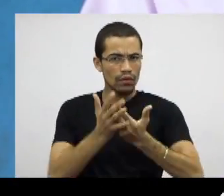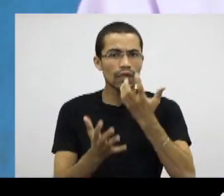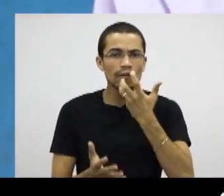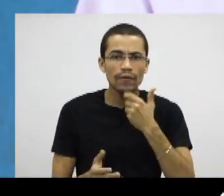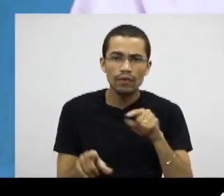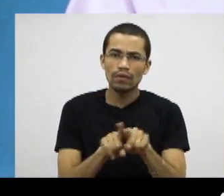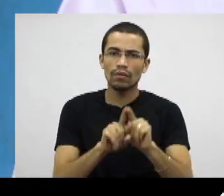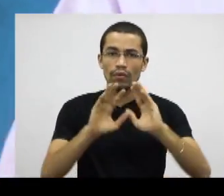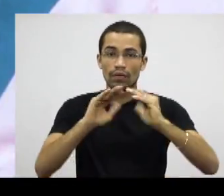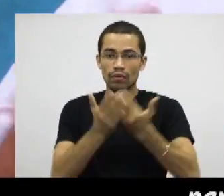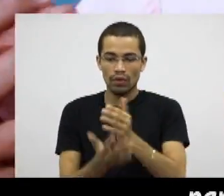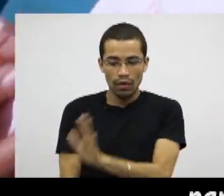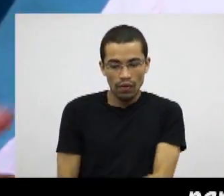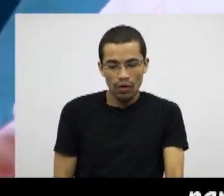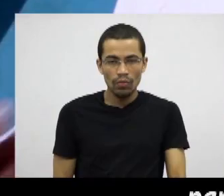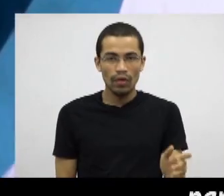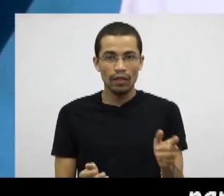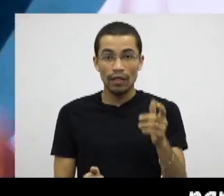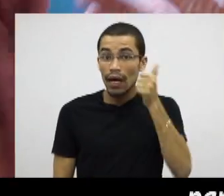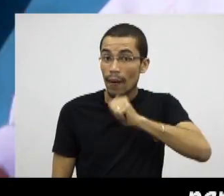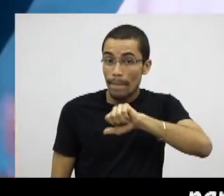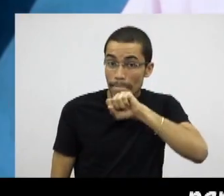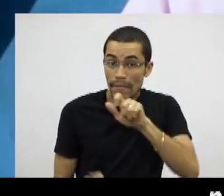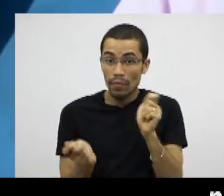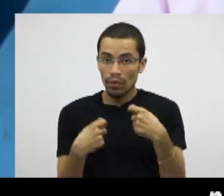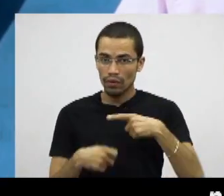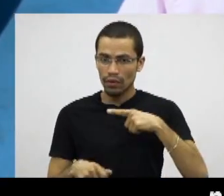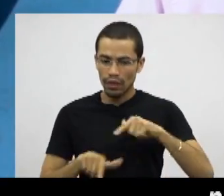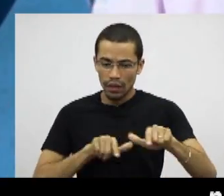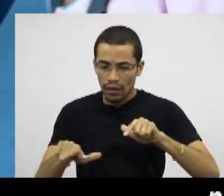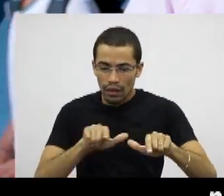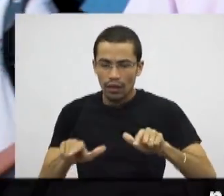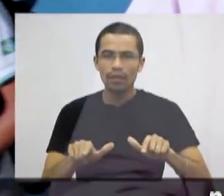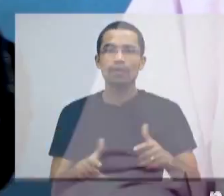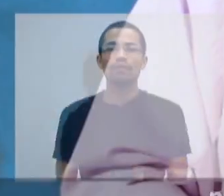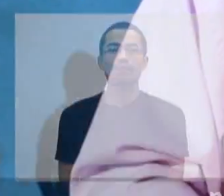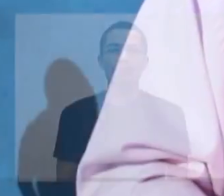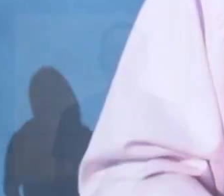escola infantil para que as mães tenham tempo para o trabalho e a educação.